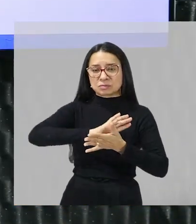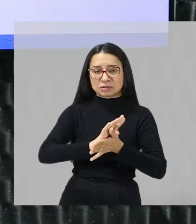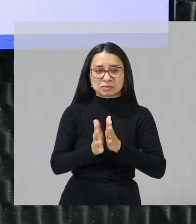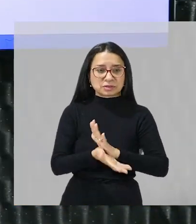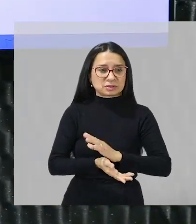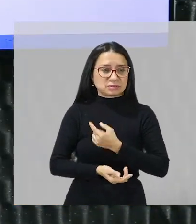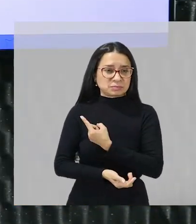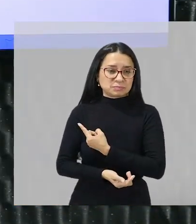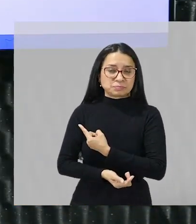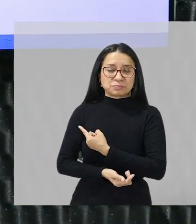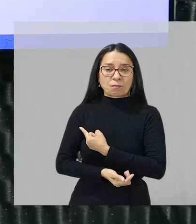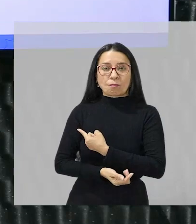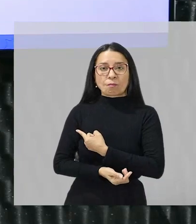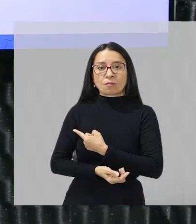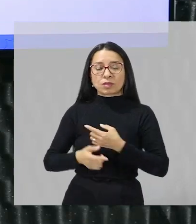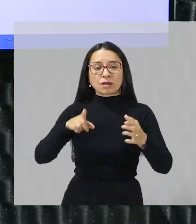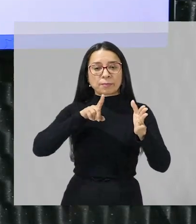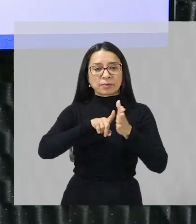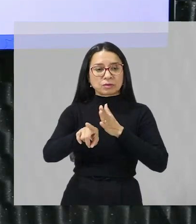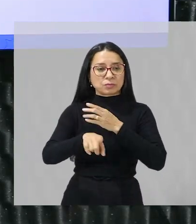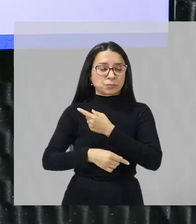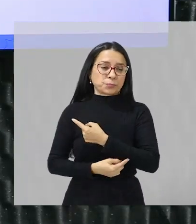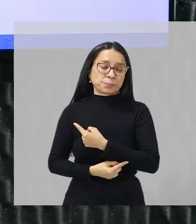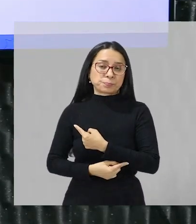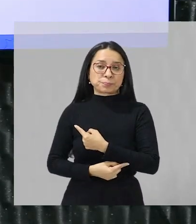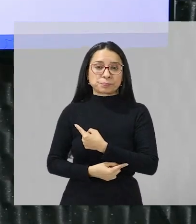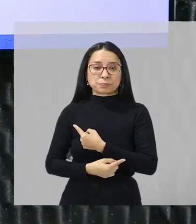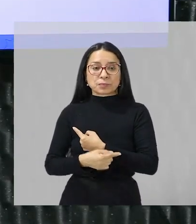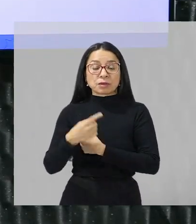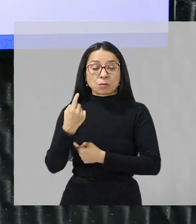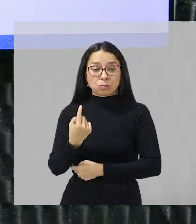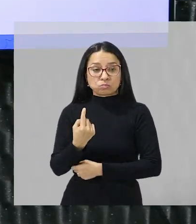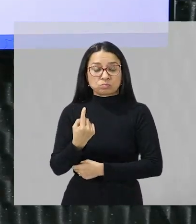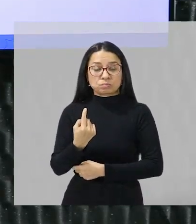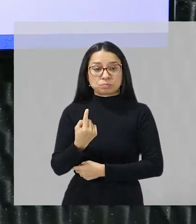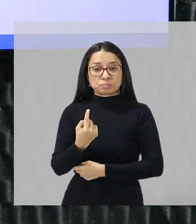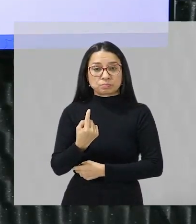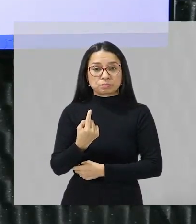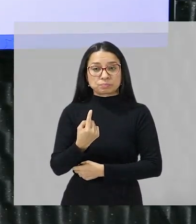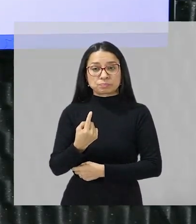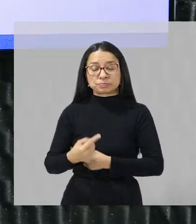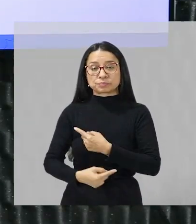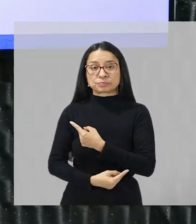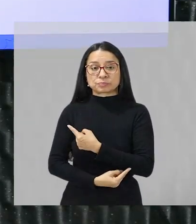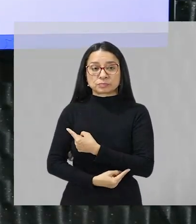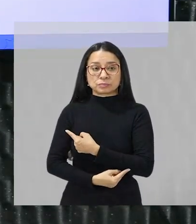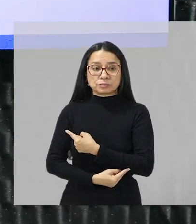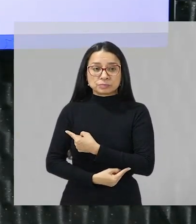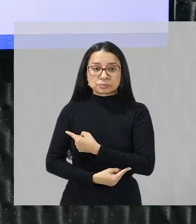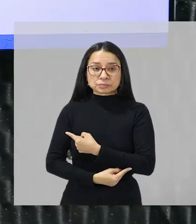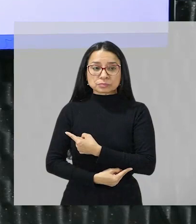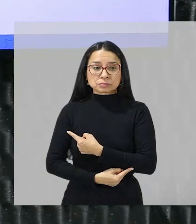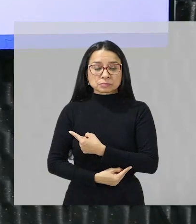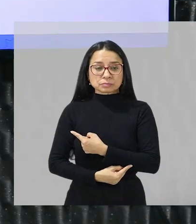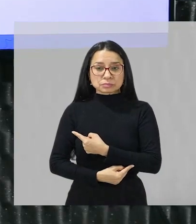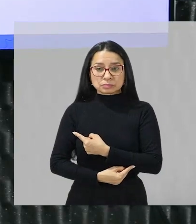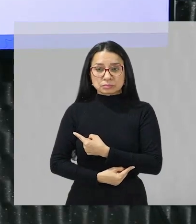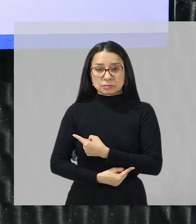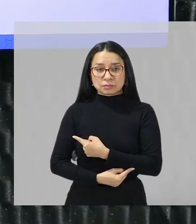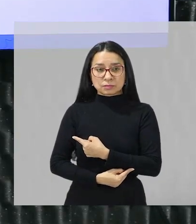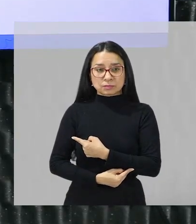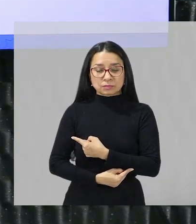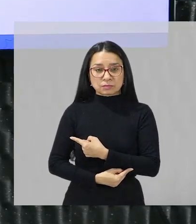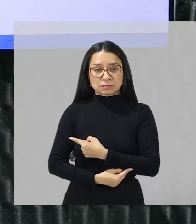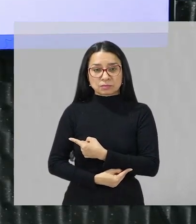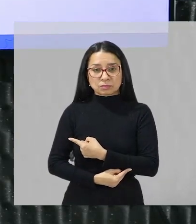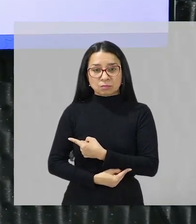Qual é o conceito sociológico que explica a desigualdade de gênero no mercado de trabalho? Essa que é a pergunta. Letra